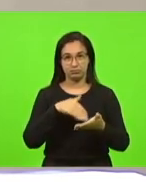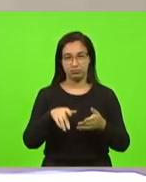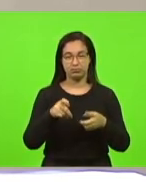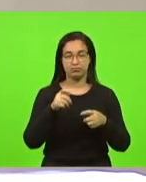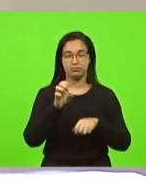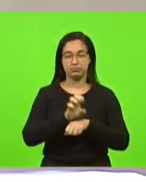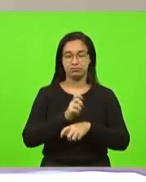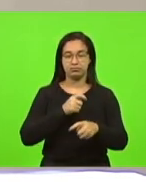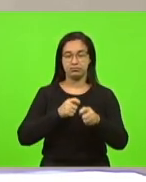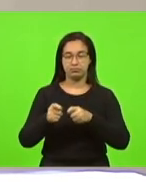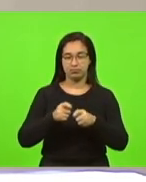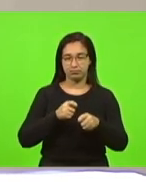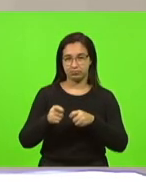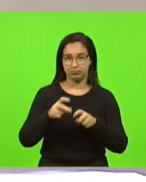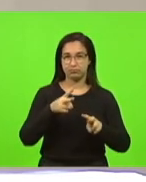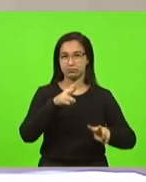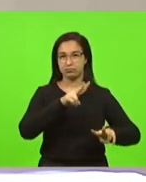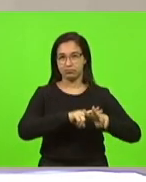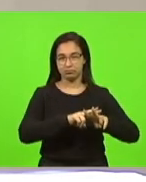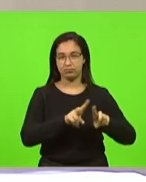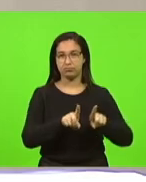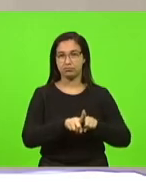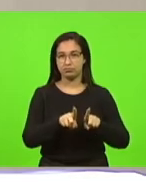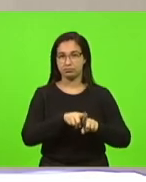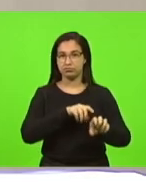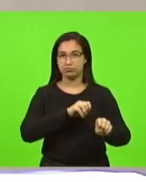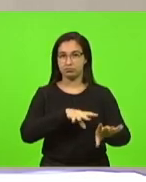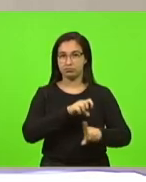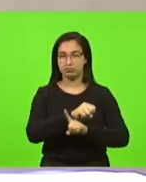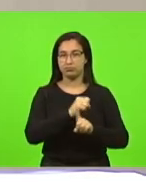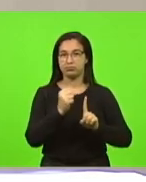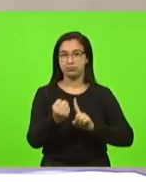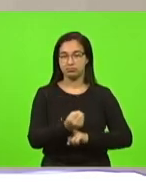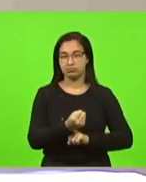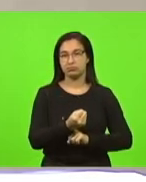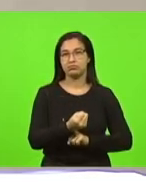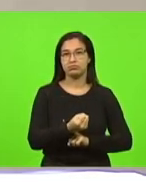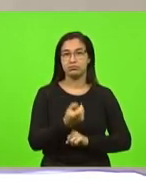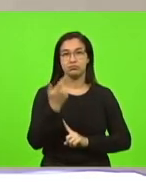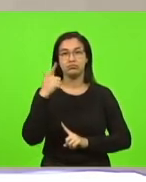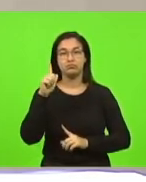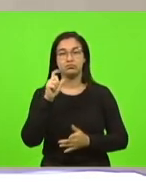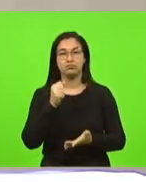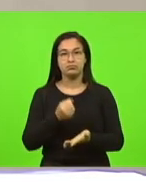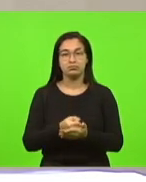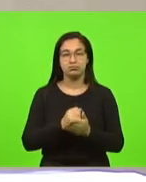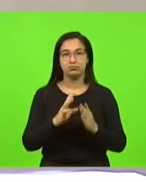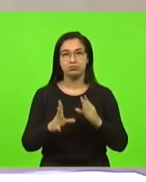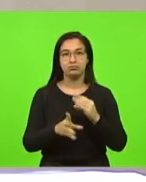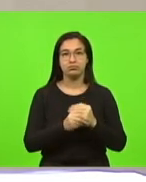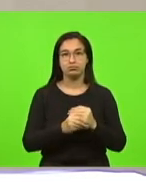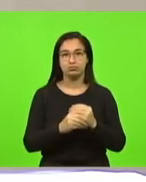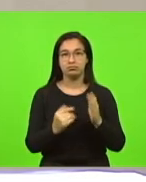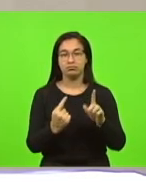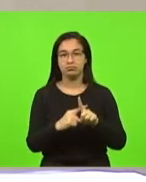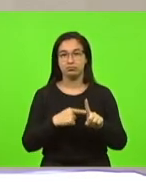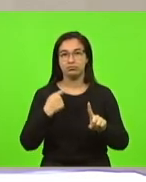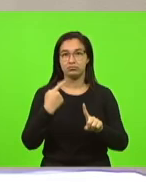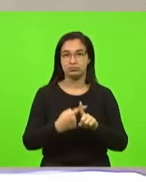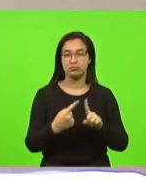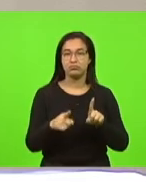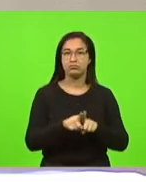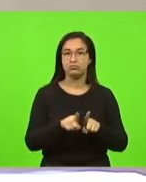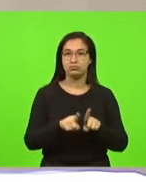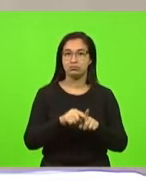Administração Prisional e Socioeducativa e estabelece outras providências, com emenda aditiva, emenda modificativa e pareceres favoráveis